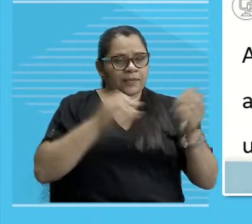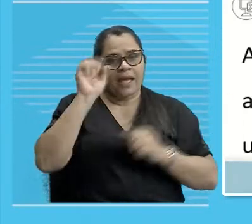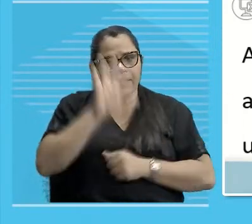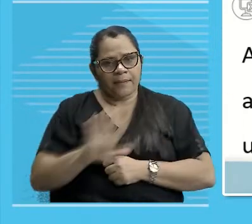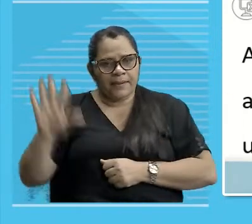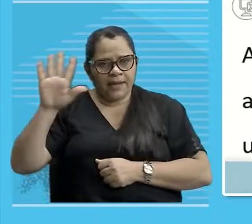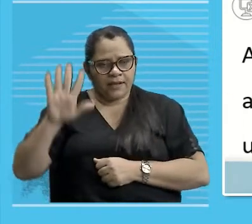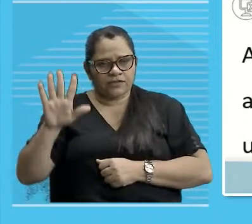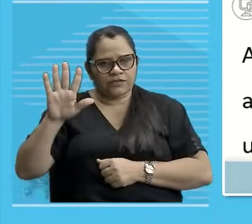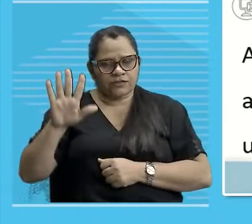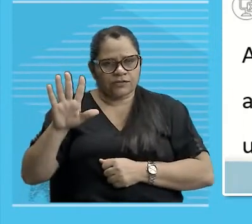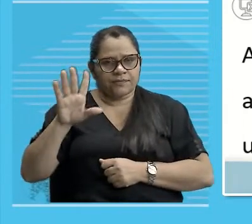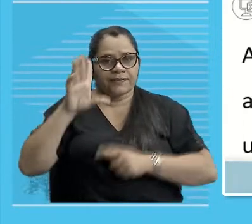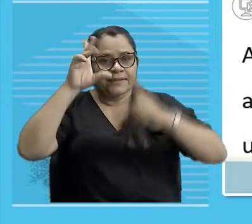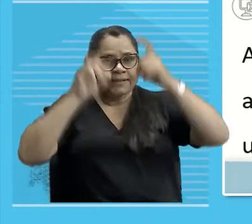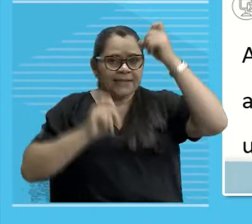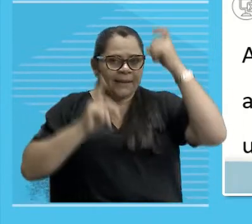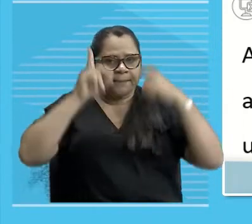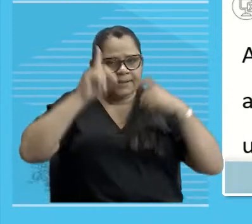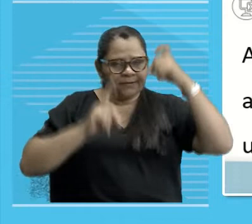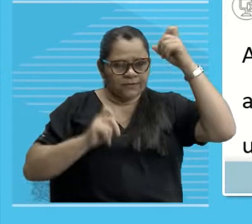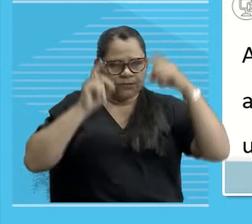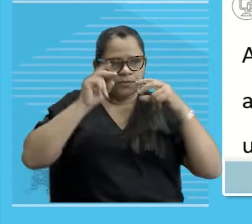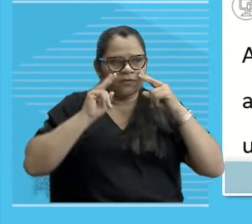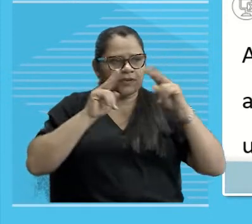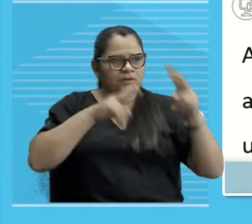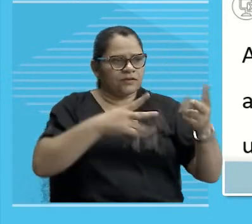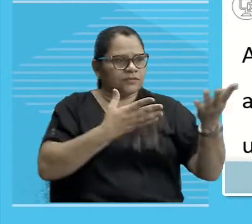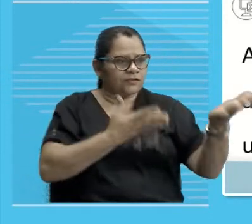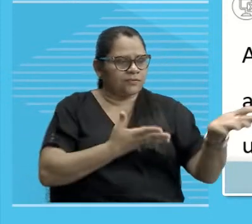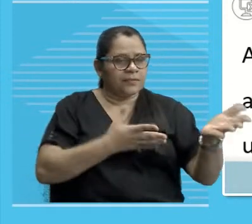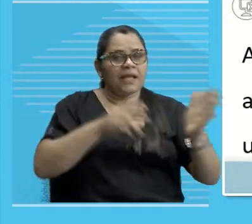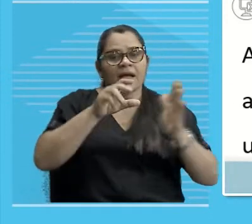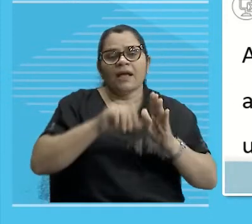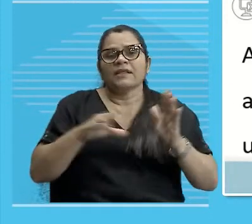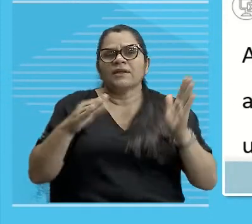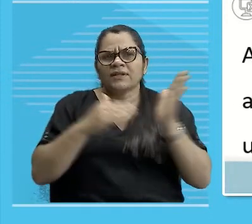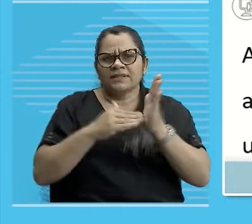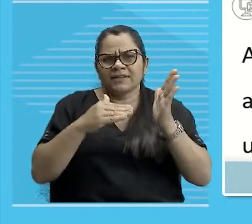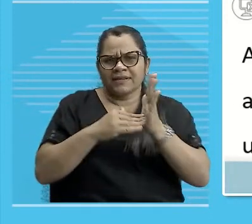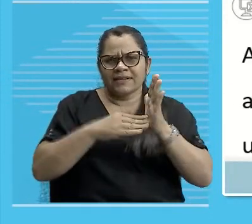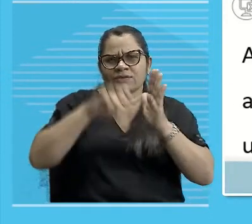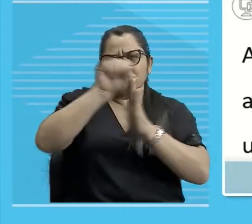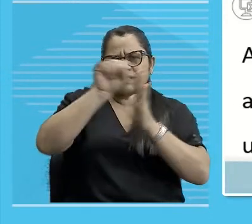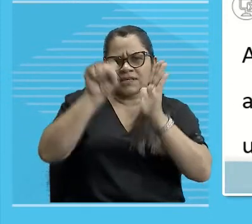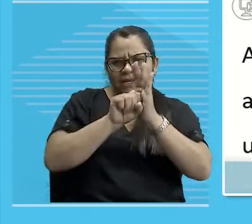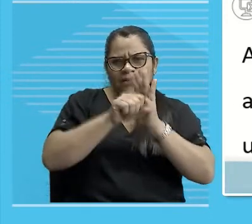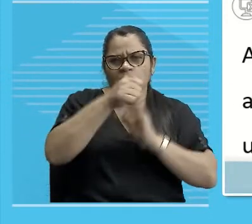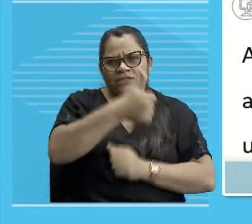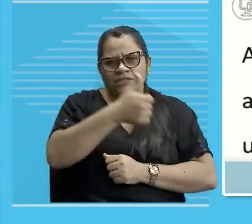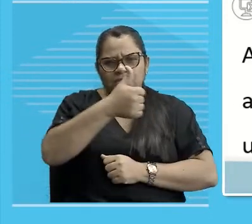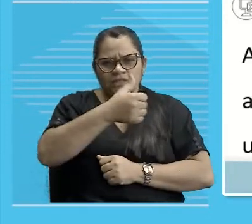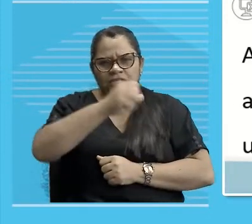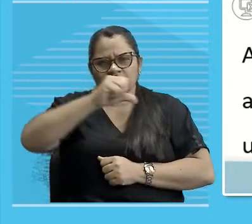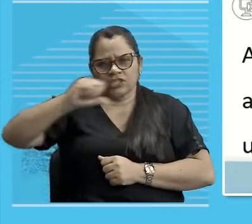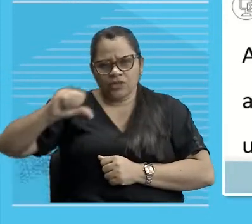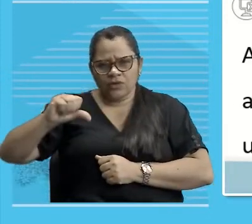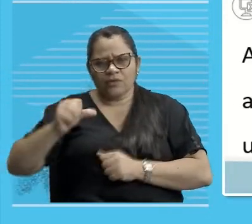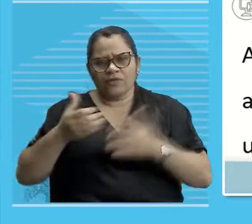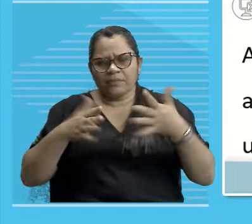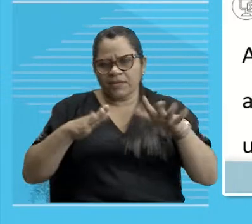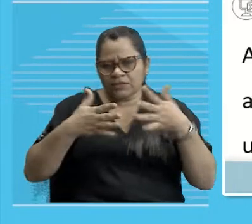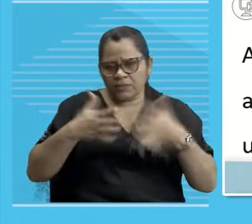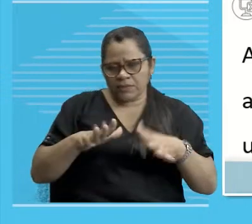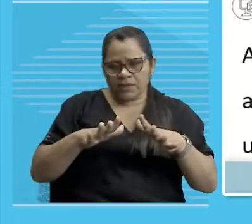verdade, até o século XIX, mais ou menos, né, eles eram disponíveis,